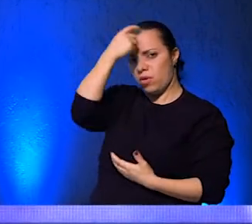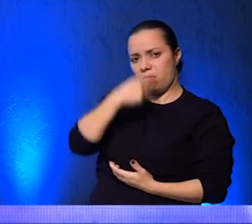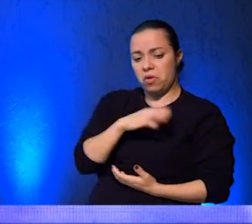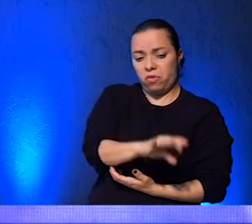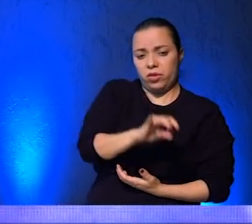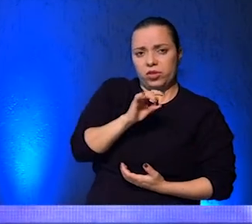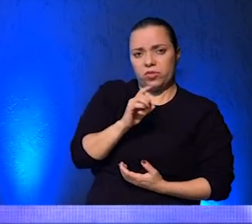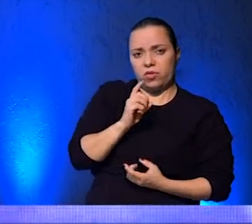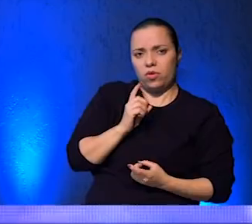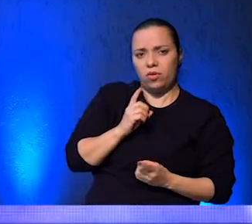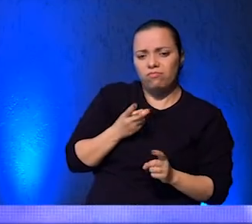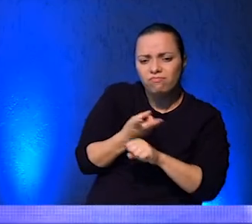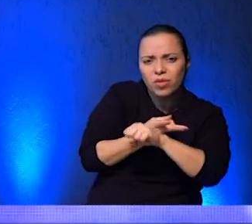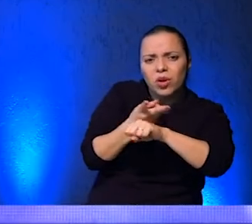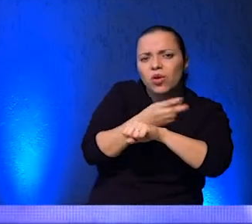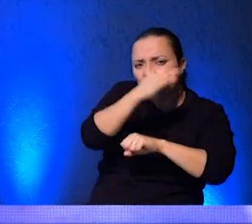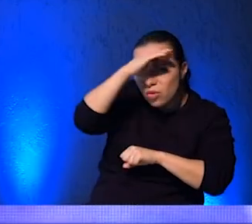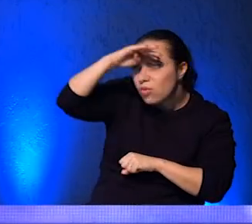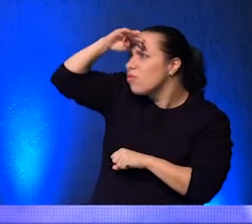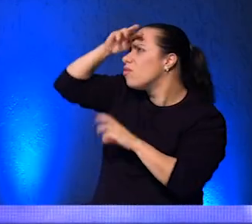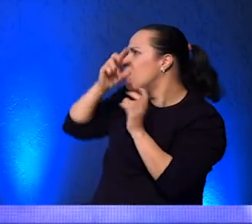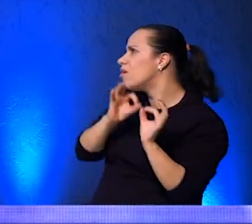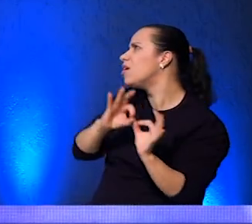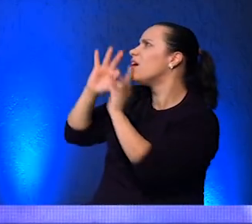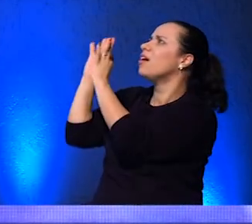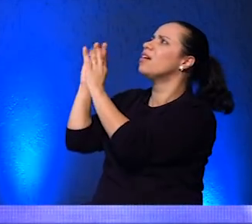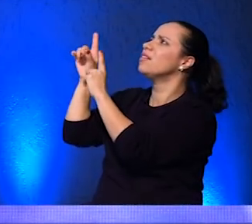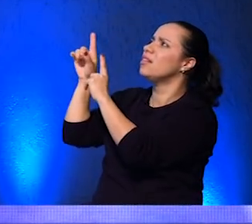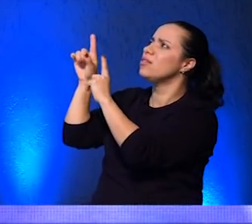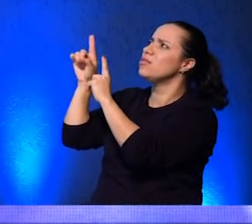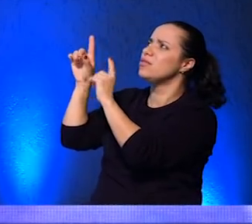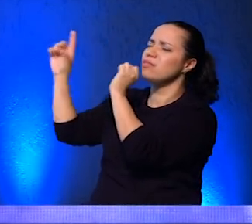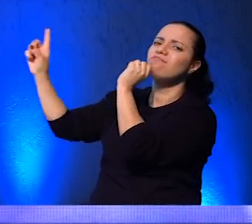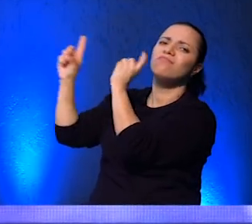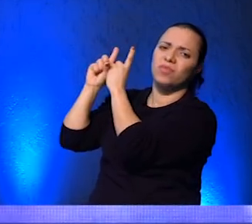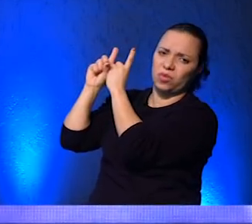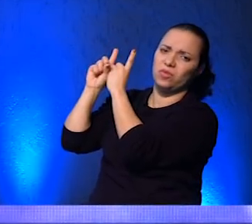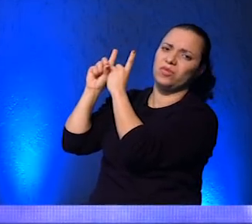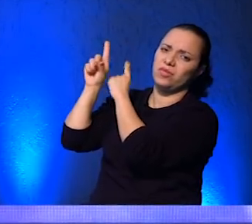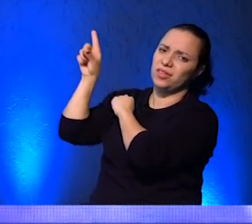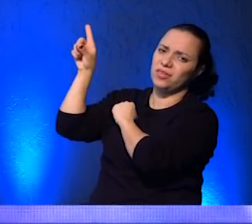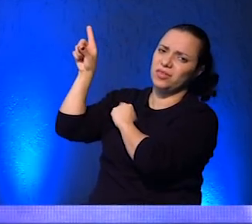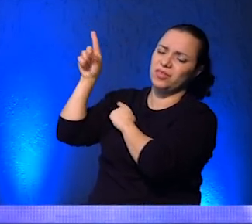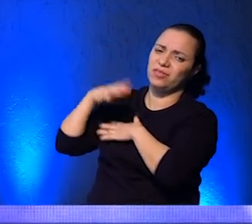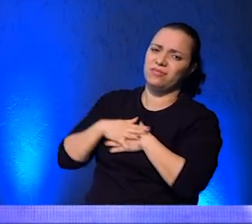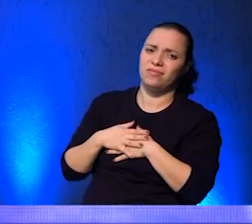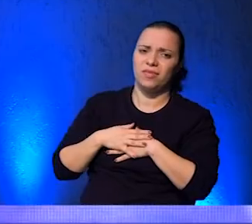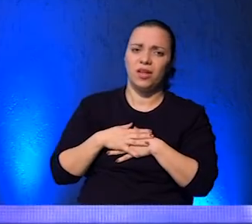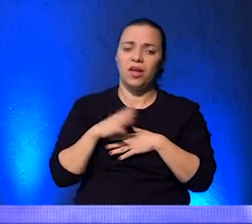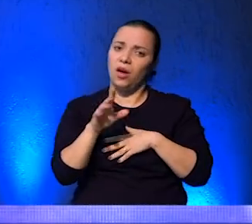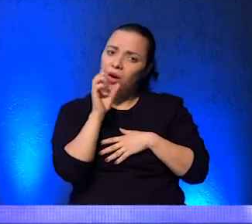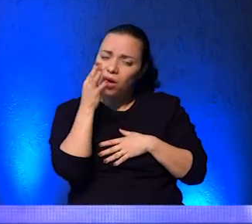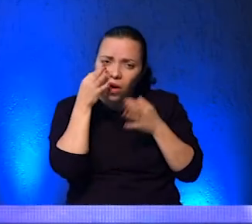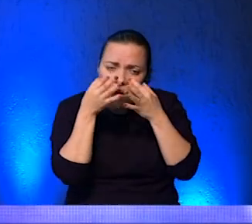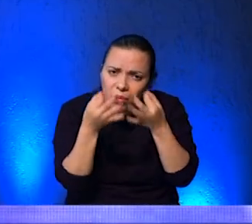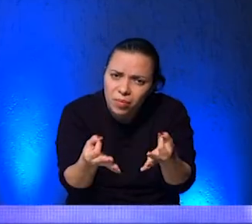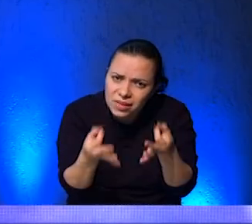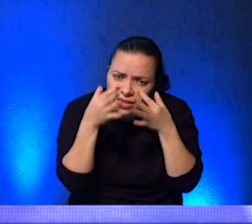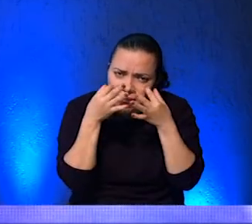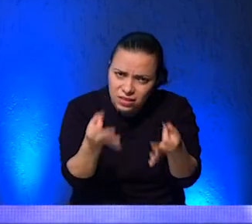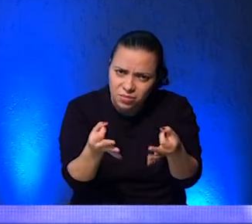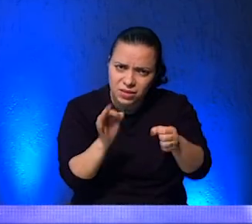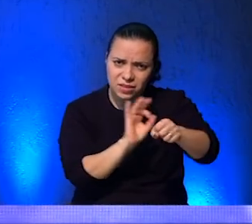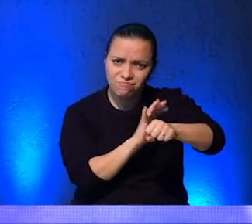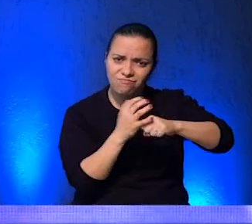a pandemia não é para ficar com pernas levantadas para para cima e esperando a a